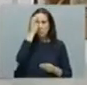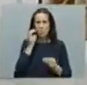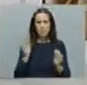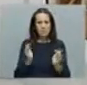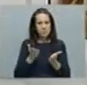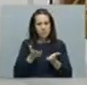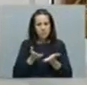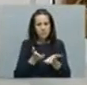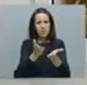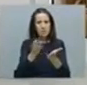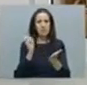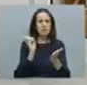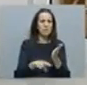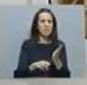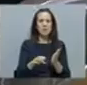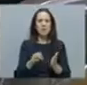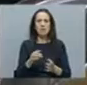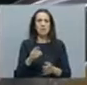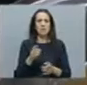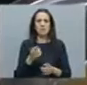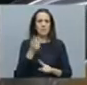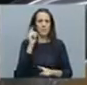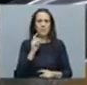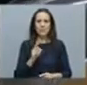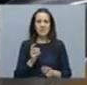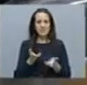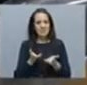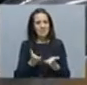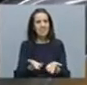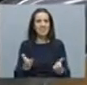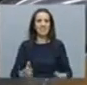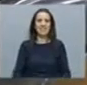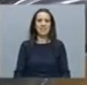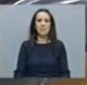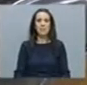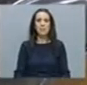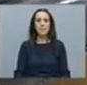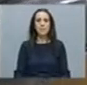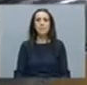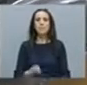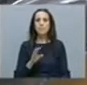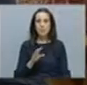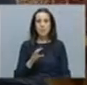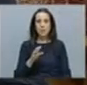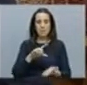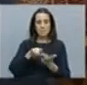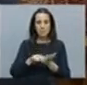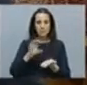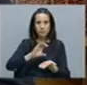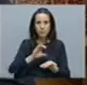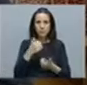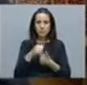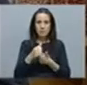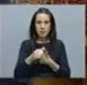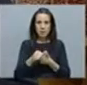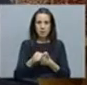O cabrito coloca-se no forno. Vou só, para terminarmos o nosso prato e depois de terminar o tempero, vou só juntar umas batatinhas que